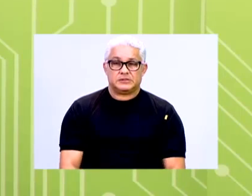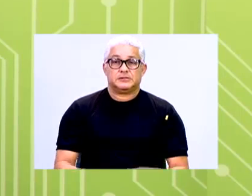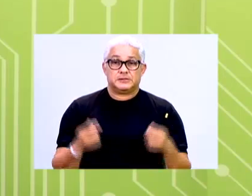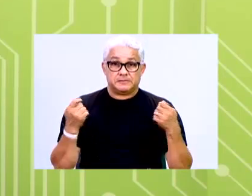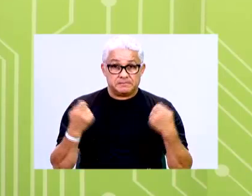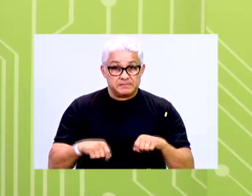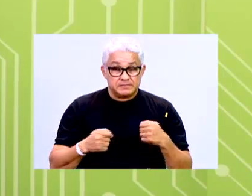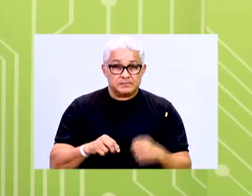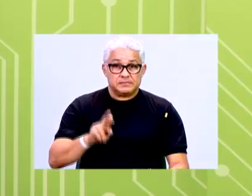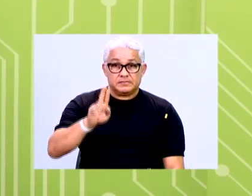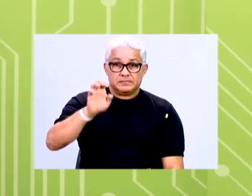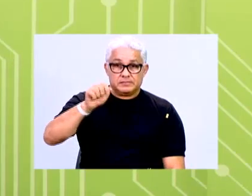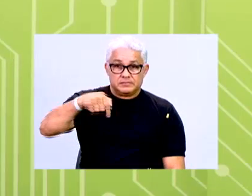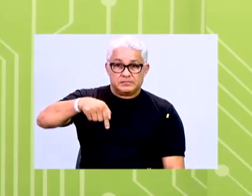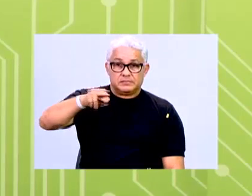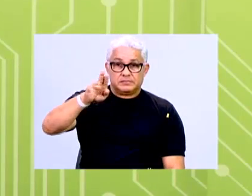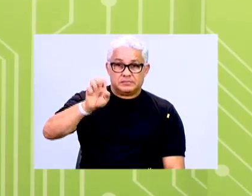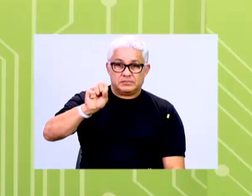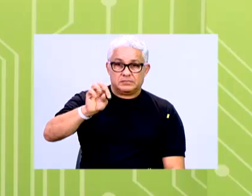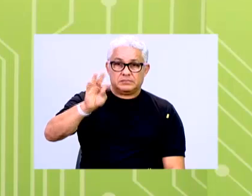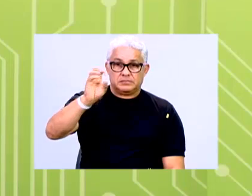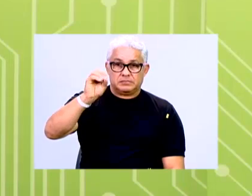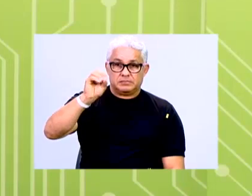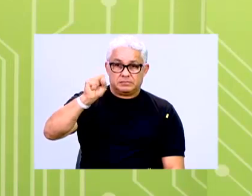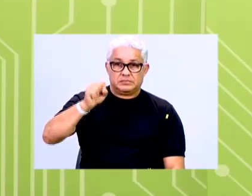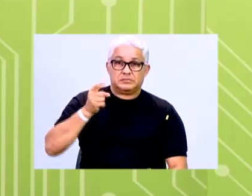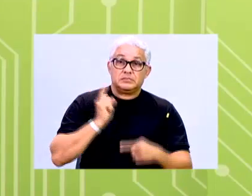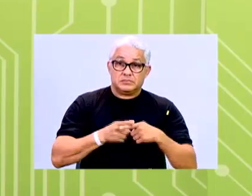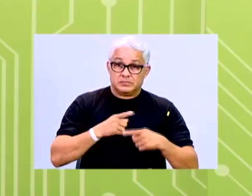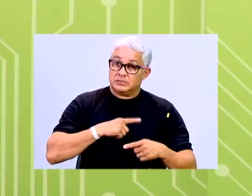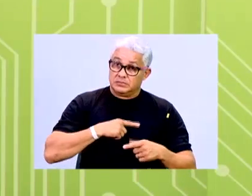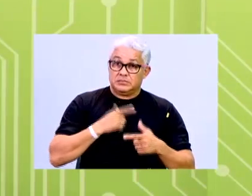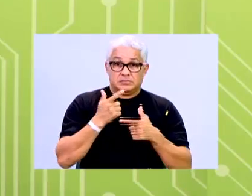precisamos de requisitos porque temos problemas, né?